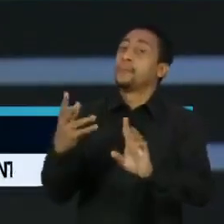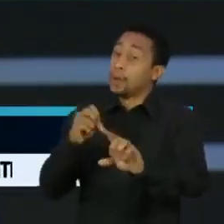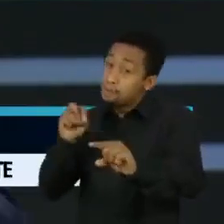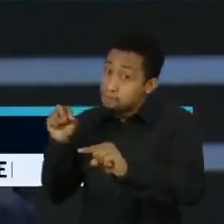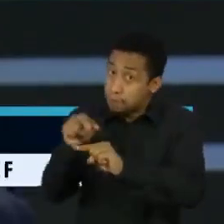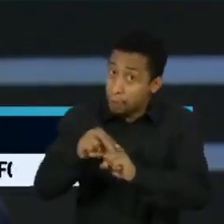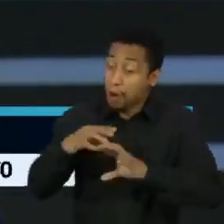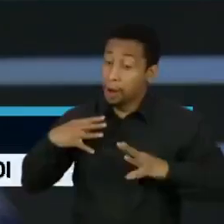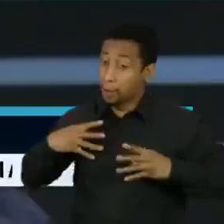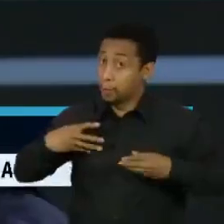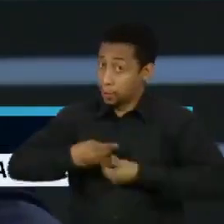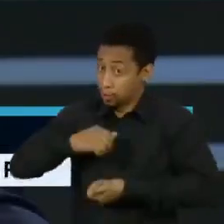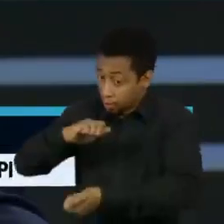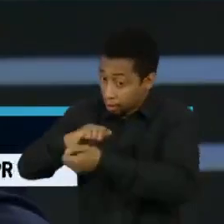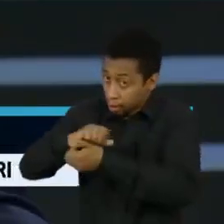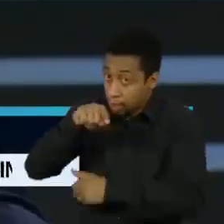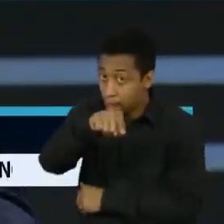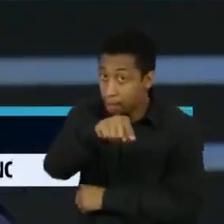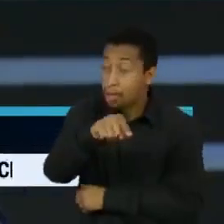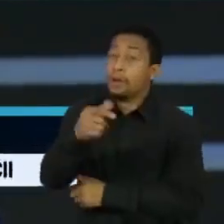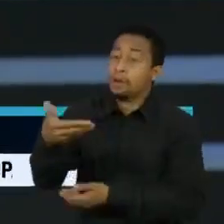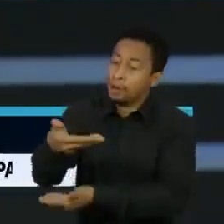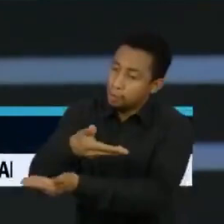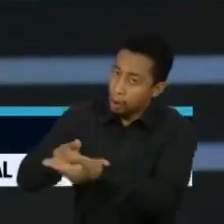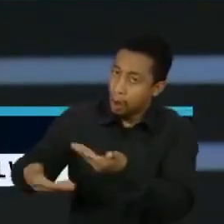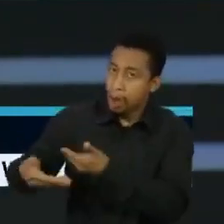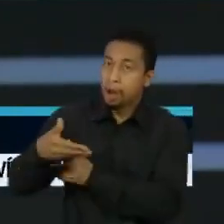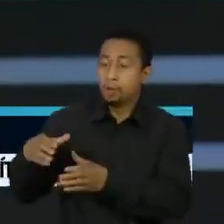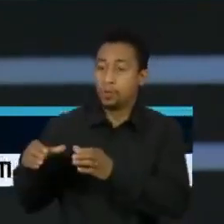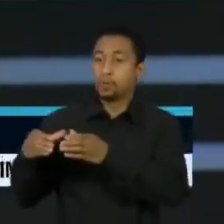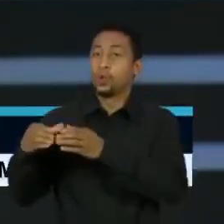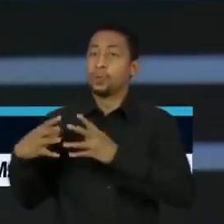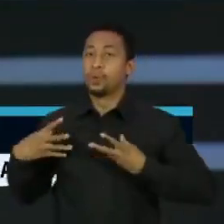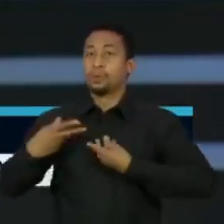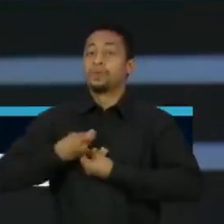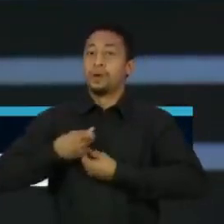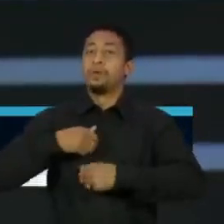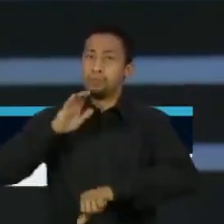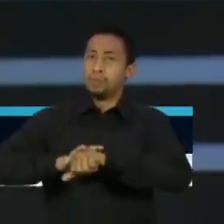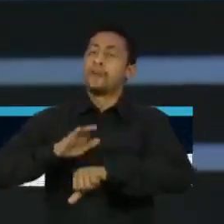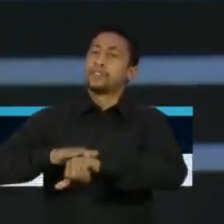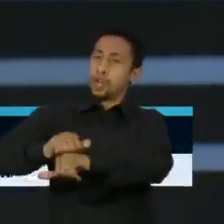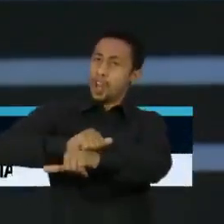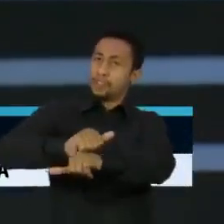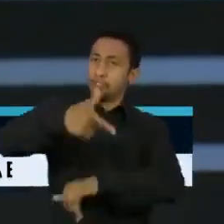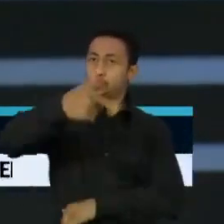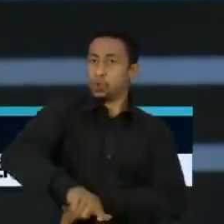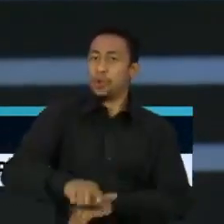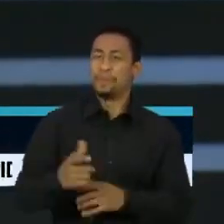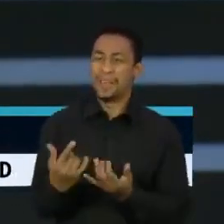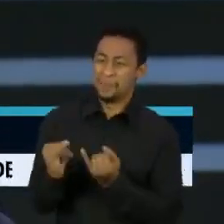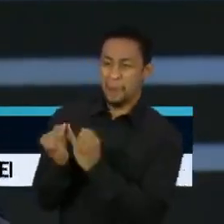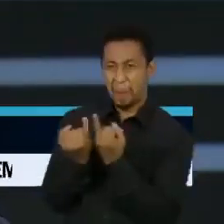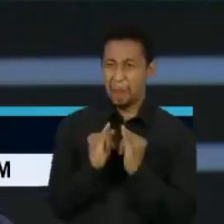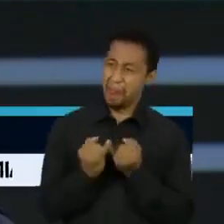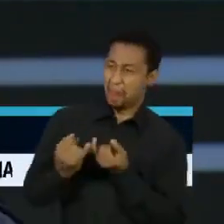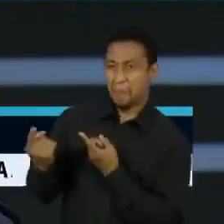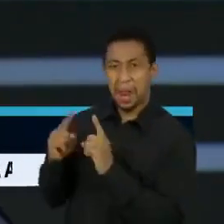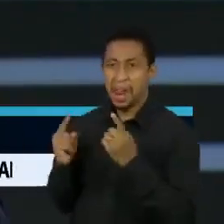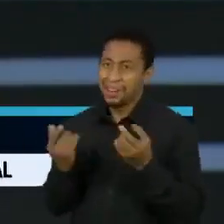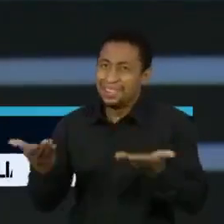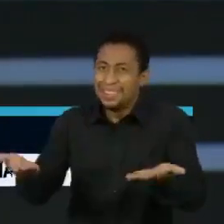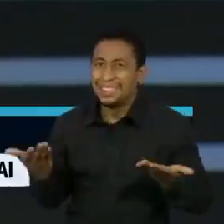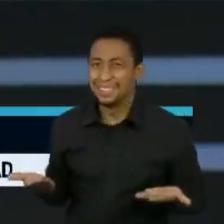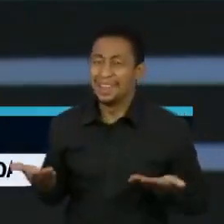entrada corte ele ele seria a faria parte dos ministros pro operação lava-jato o que tenha de fofoca fofoca fofoca o